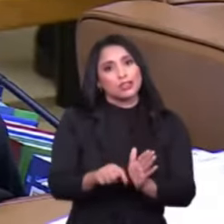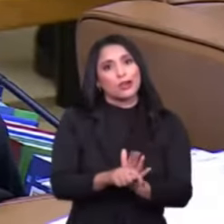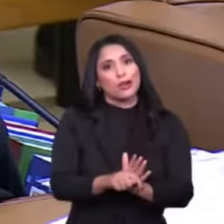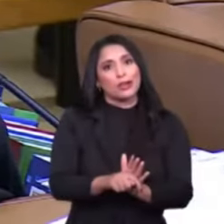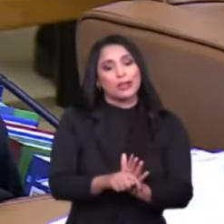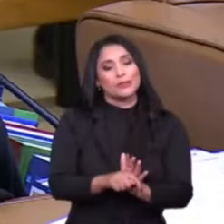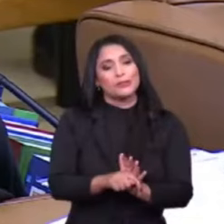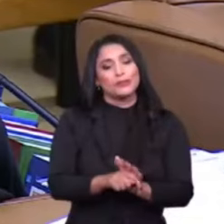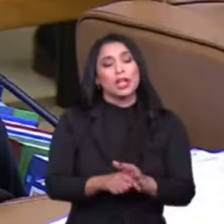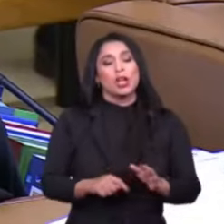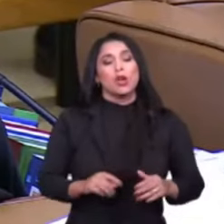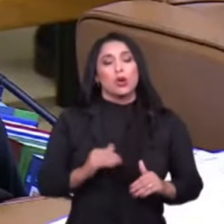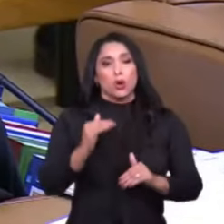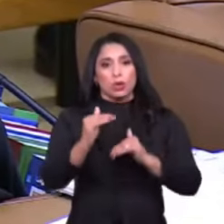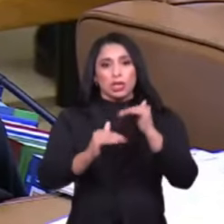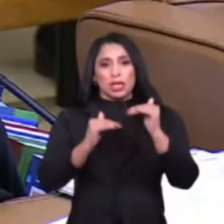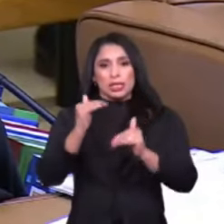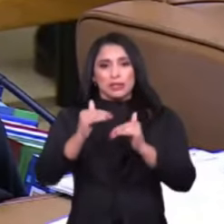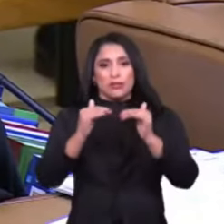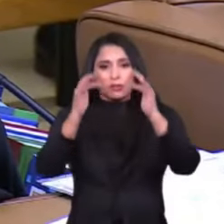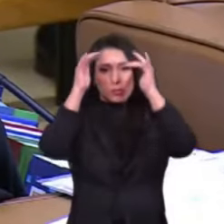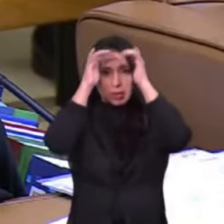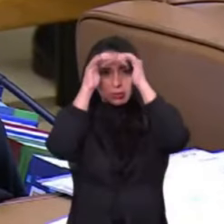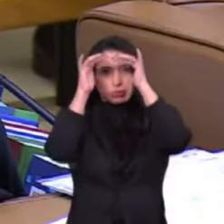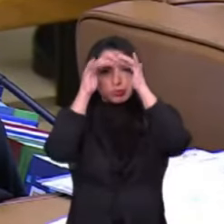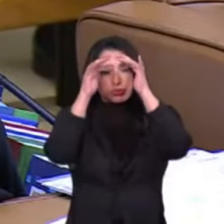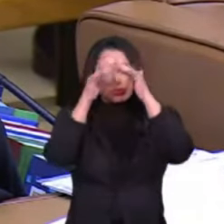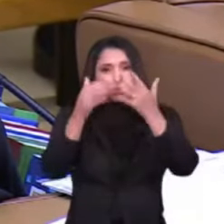Altera-se o desenvolvimento neurológico do feto.